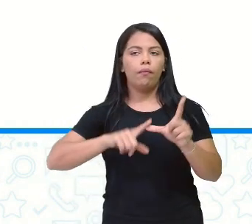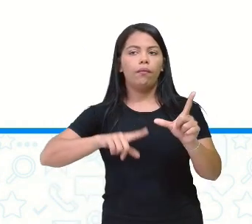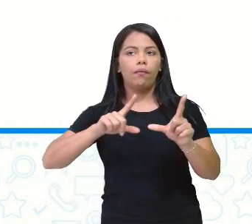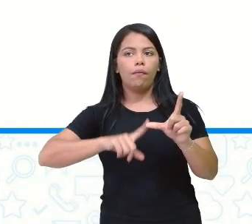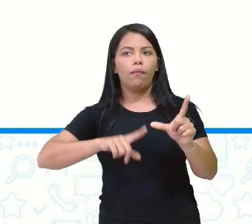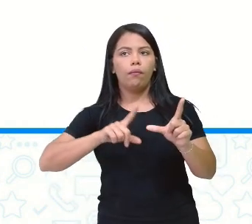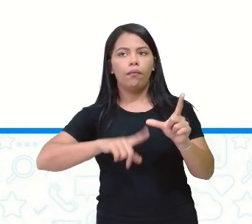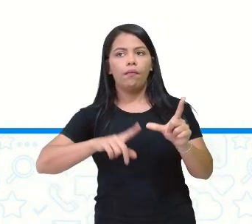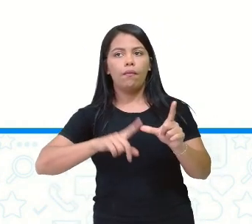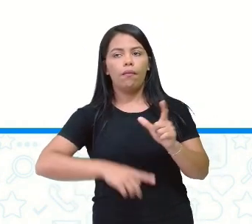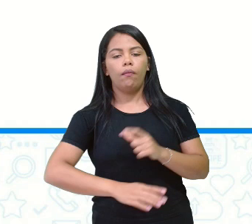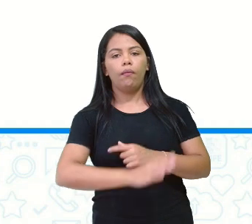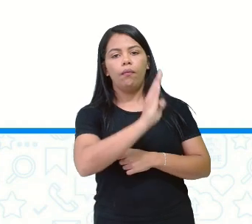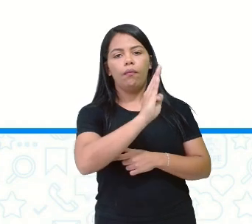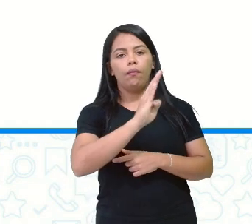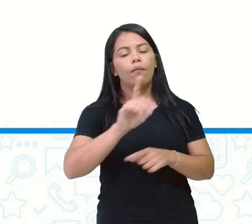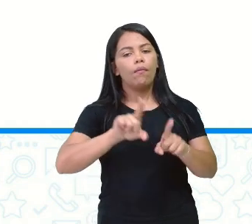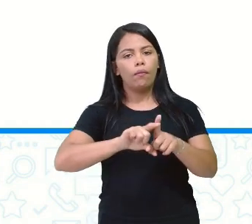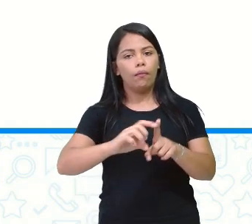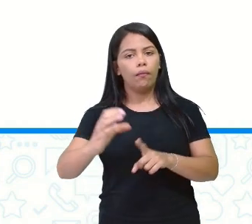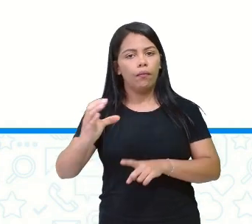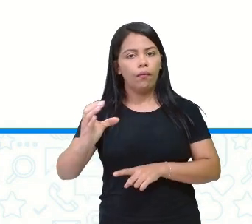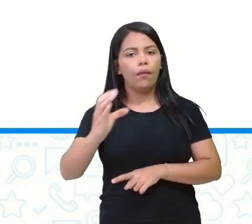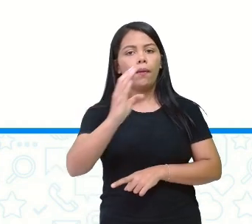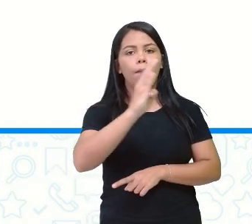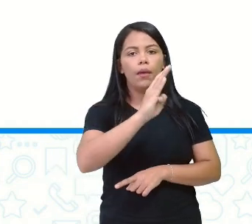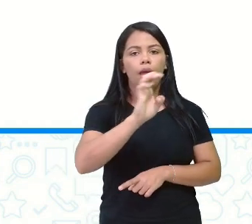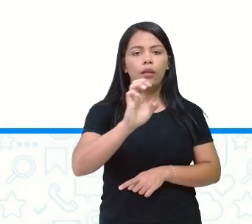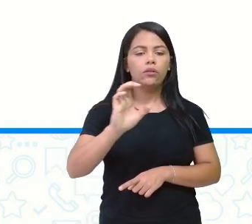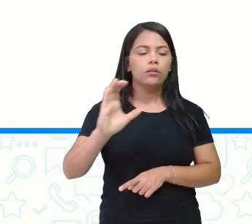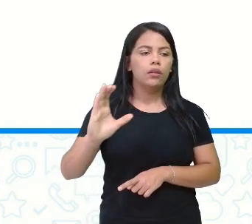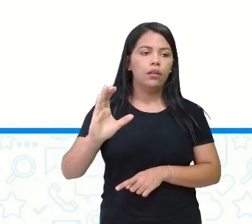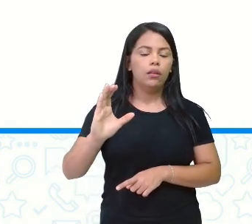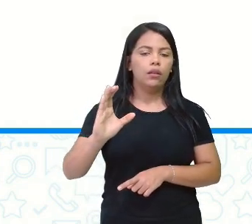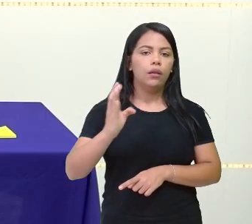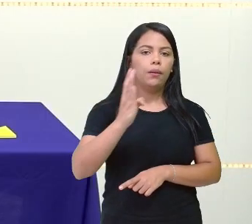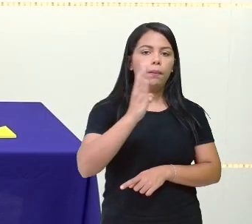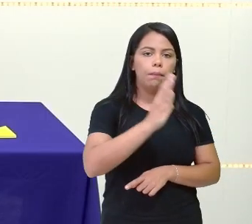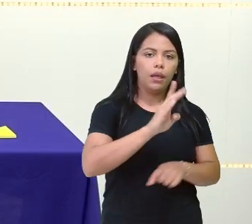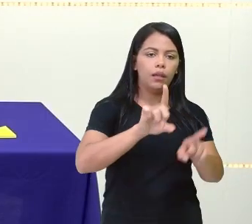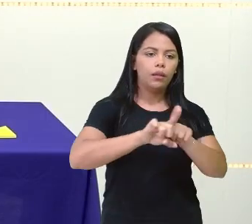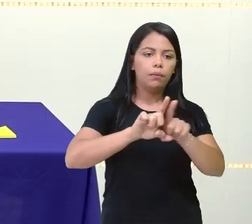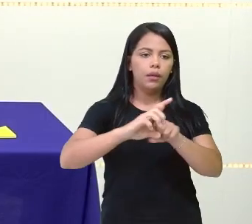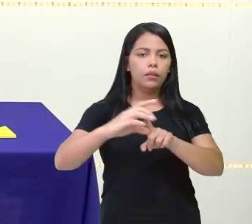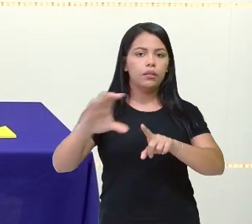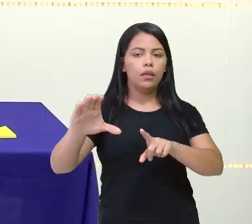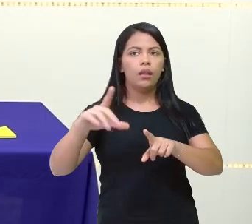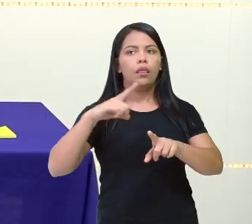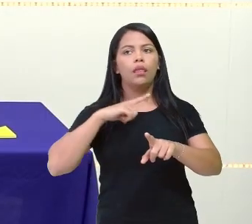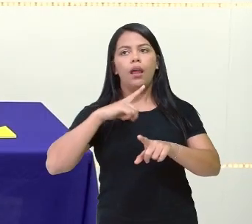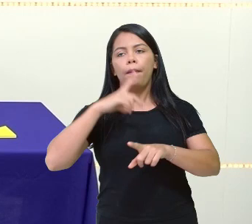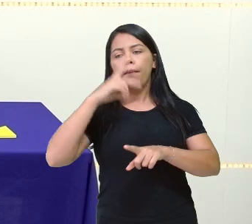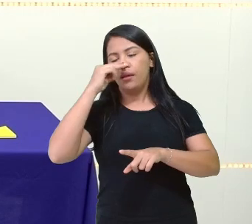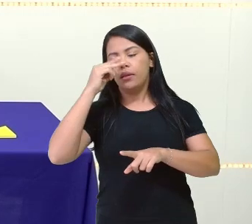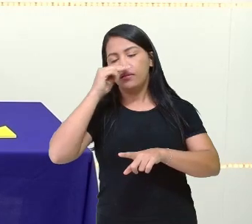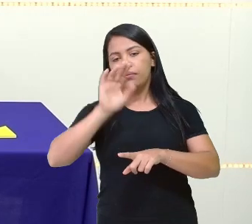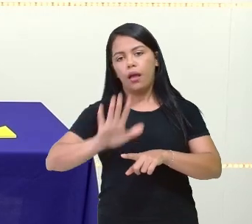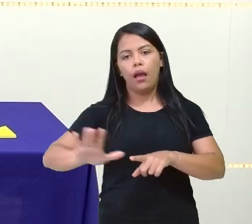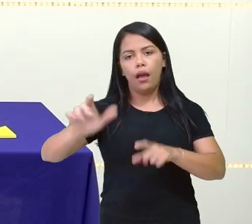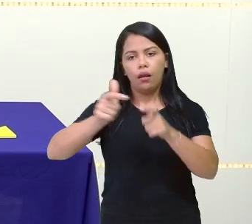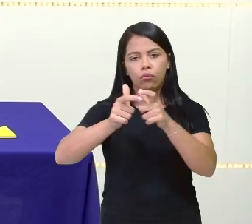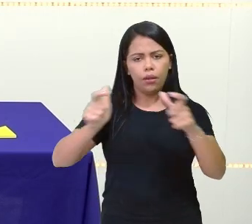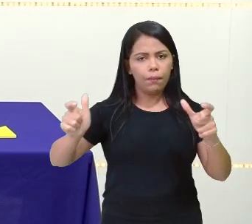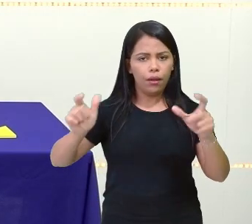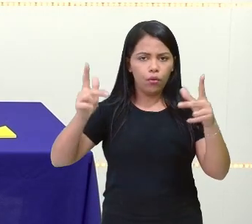letra B e C, aqui ó, B e C, com a mesma unidade de área. Ó. Aqui eu